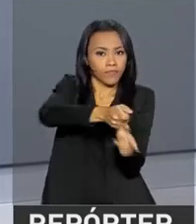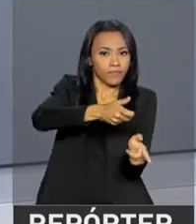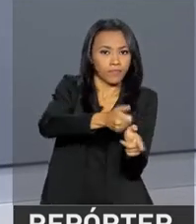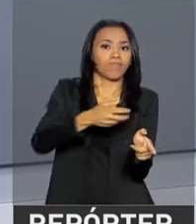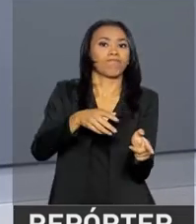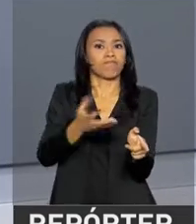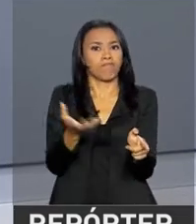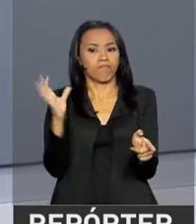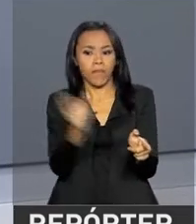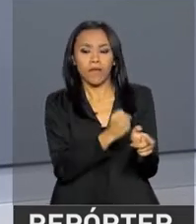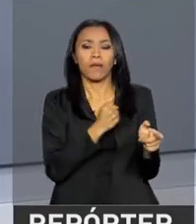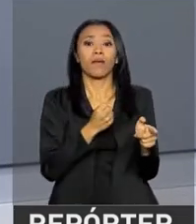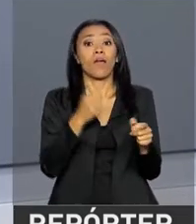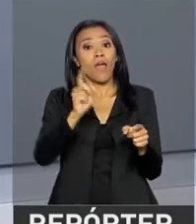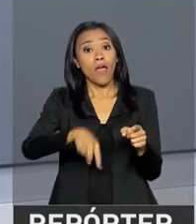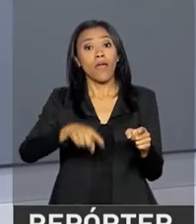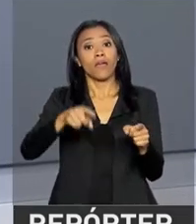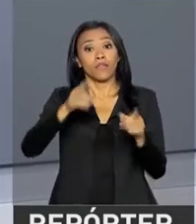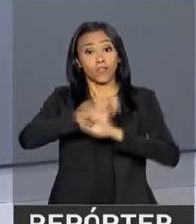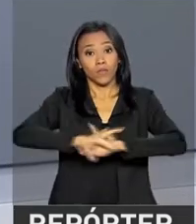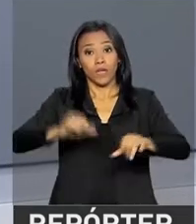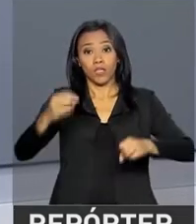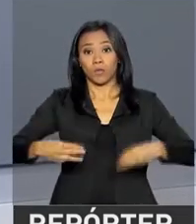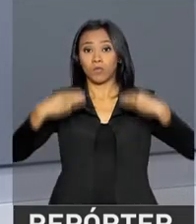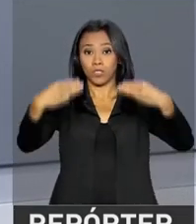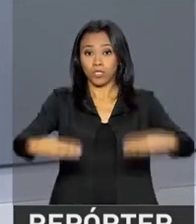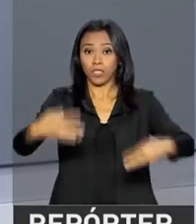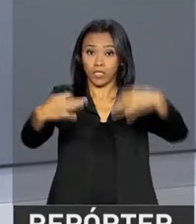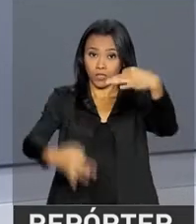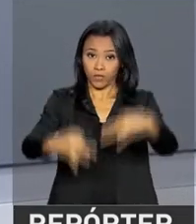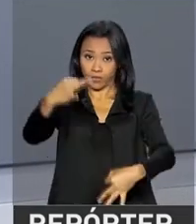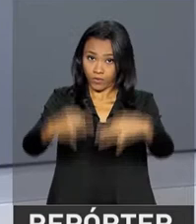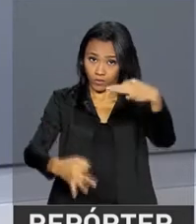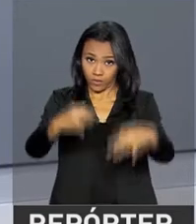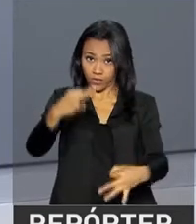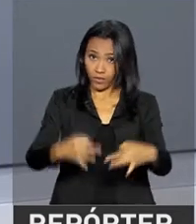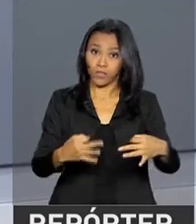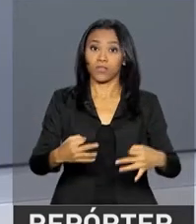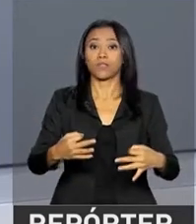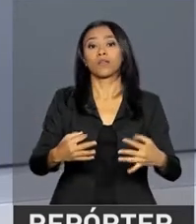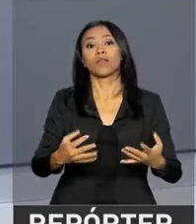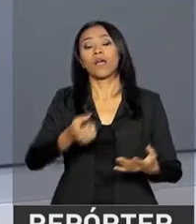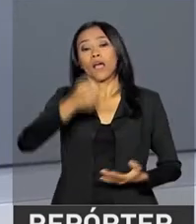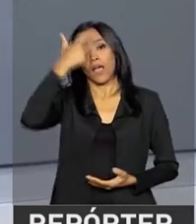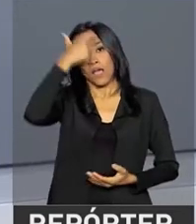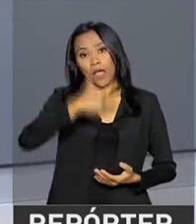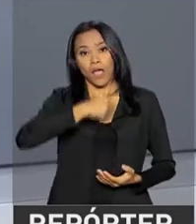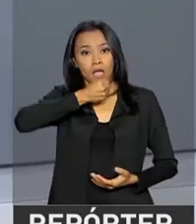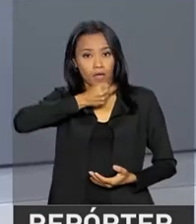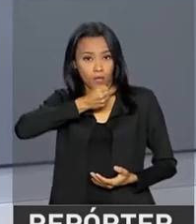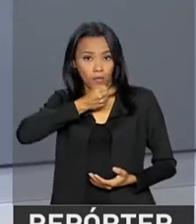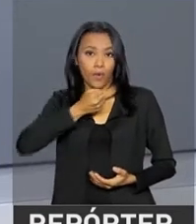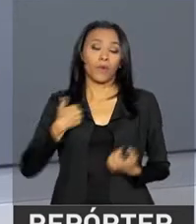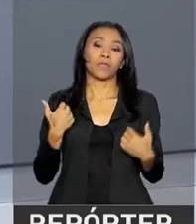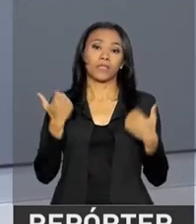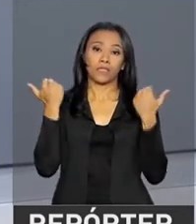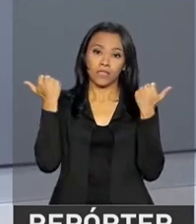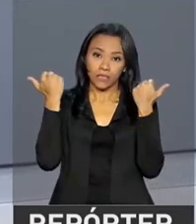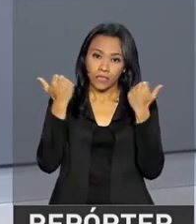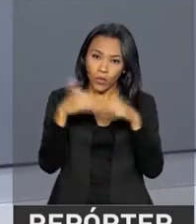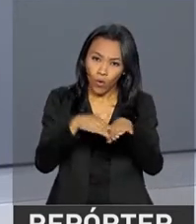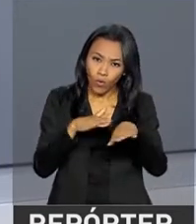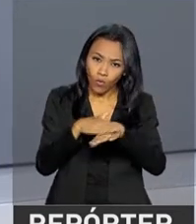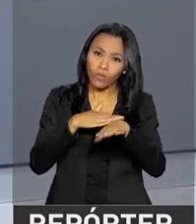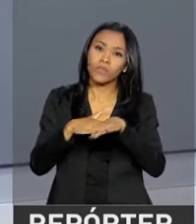divulgado pelo ministério da justiça sobre a operação é ge a repórter uma repórter márcia fernandes conversou com o